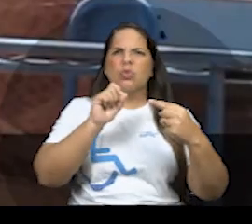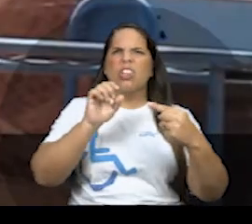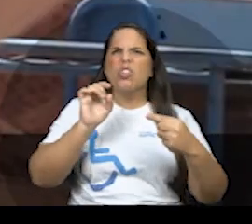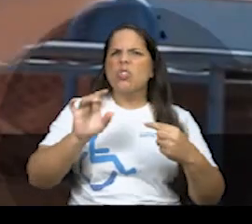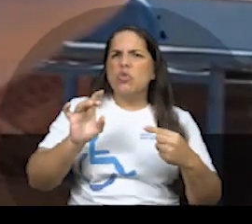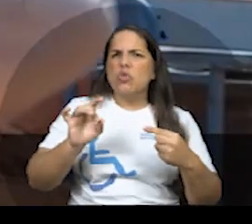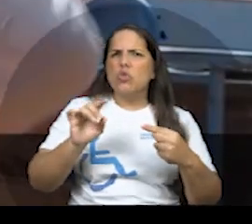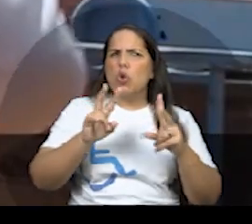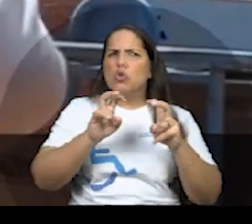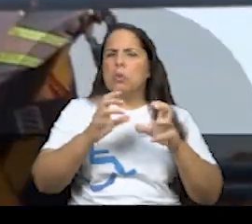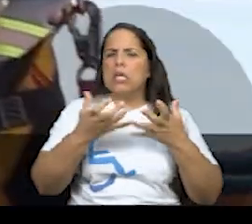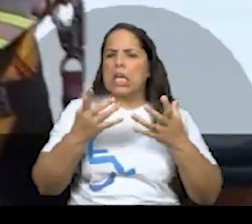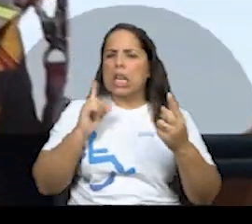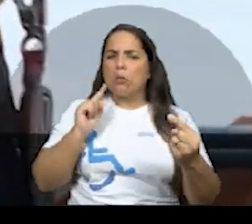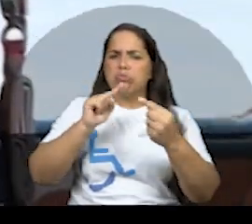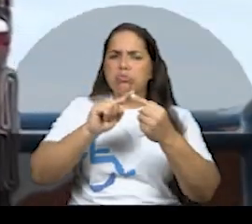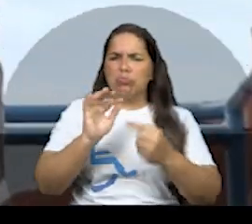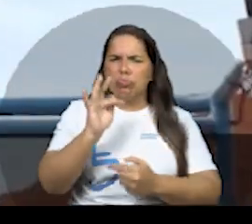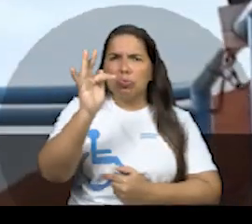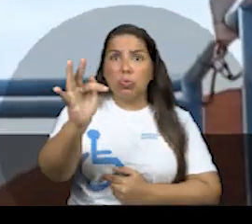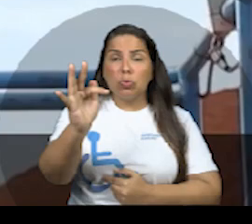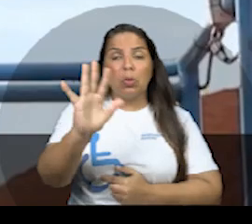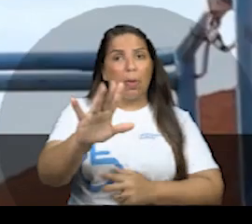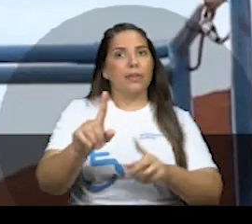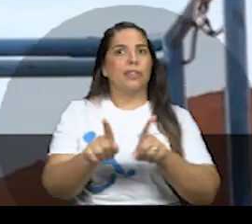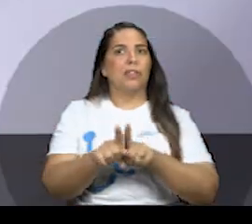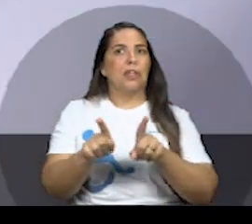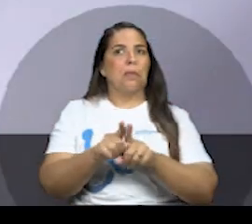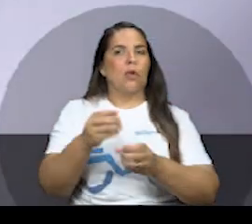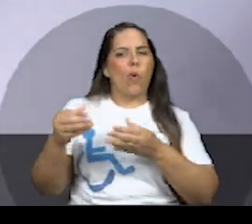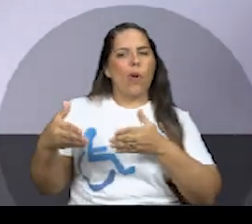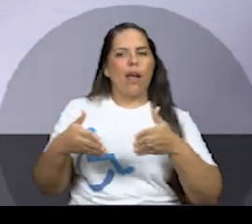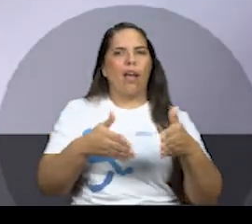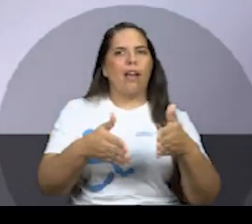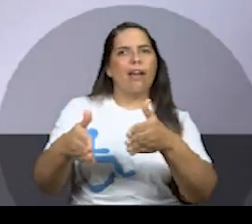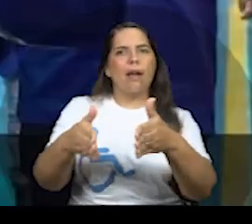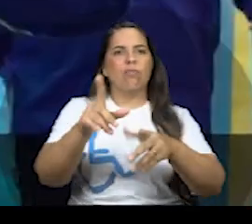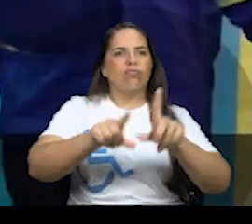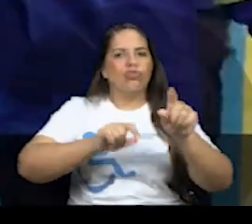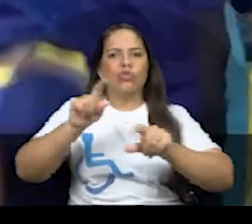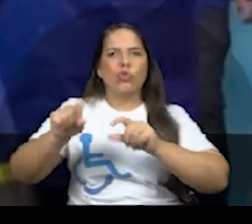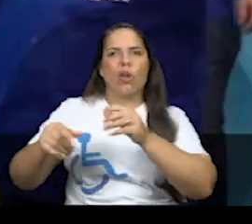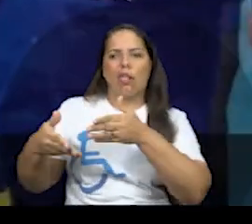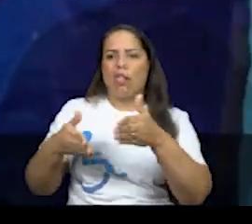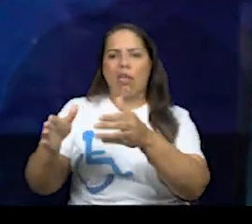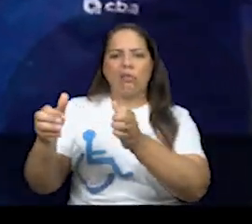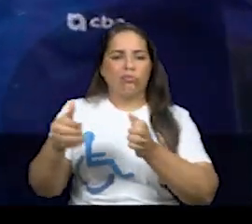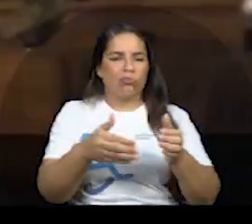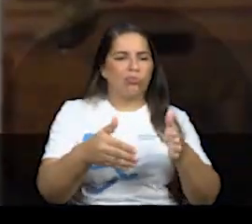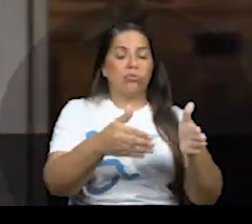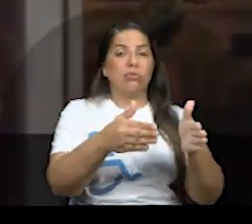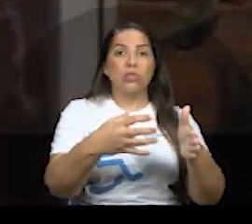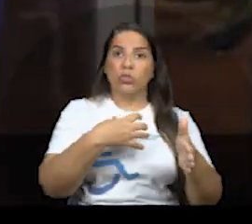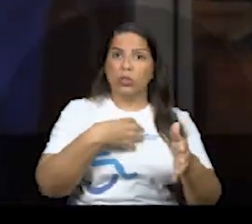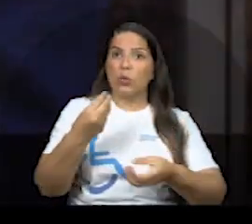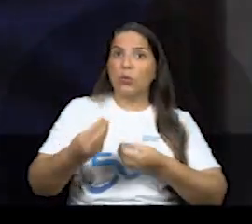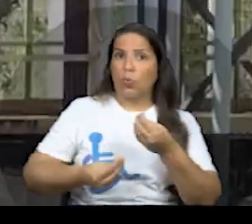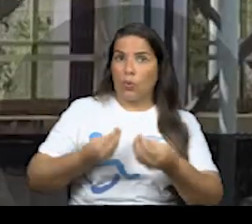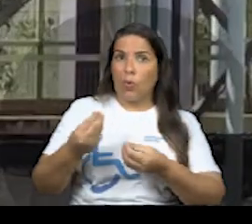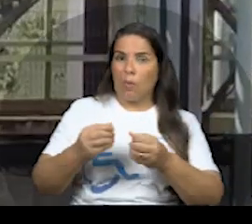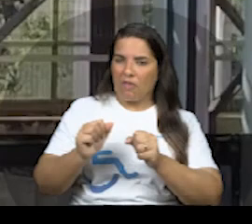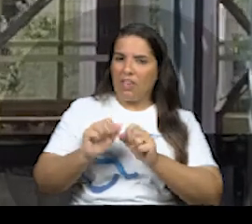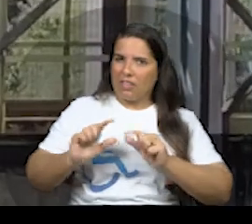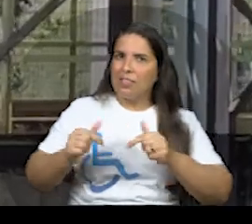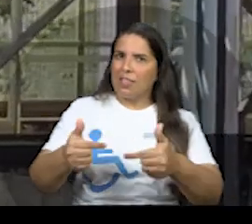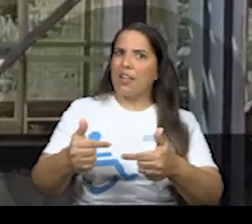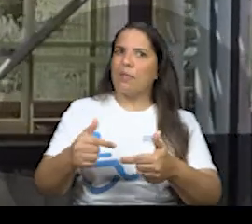Propósito não é apenas sobre onde queremos chegar, mas também sobre o caminho que decidimos percorrer e a forma